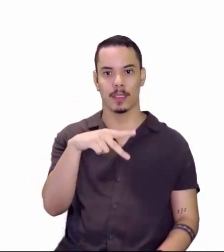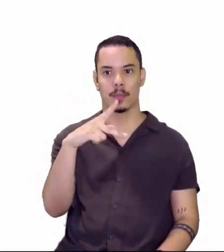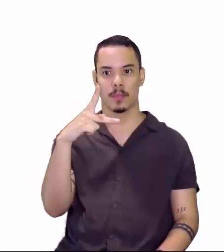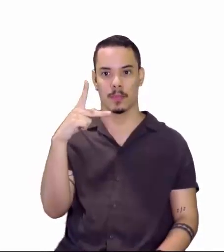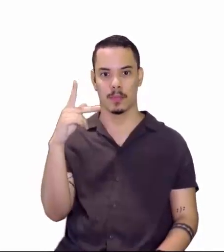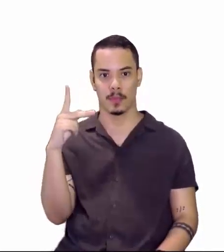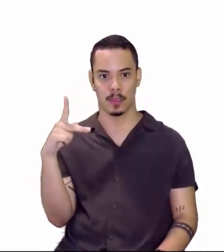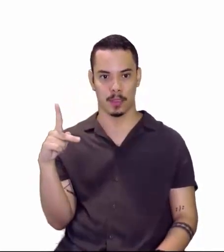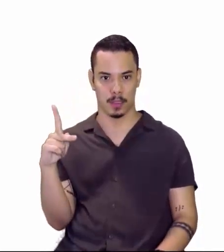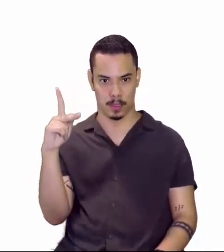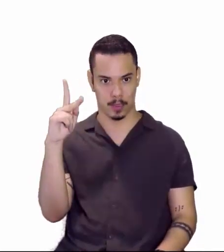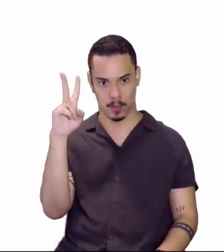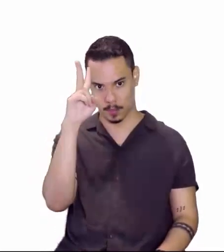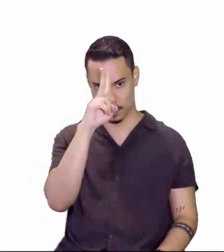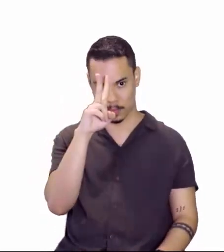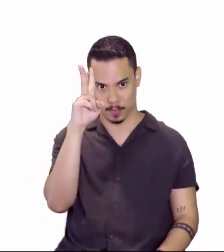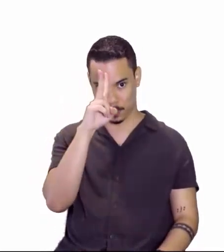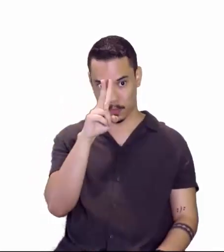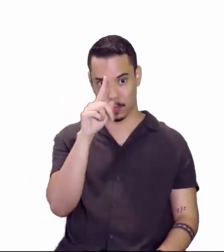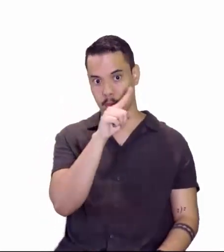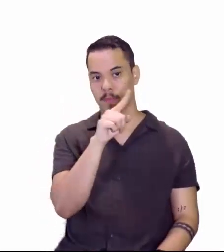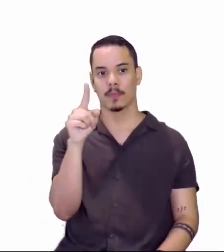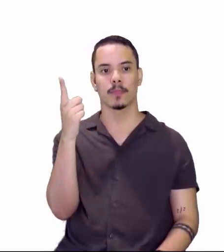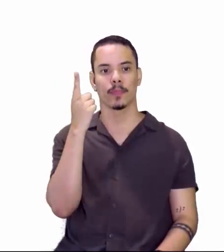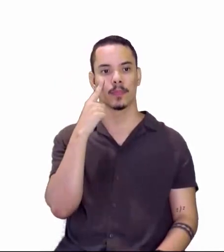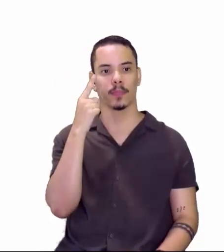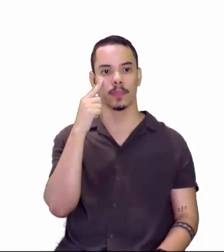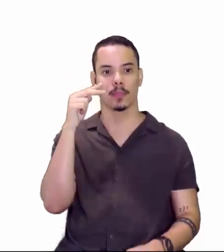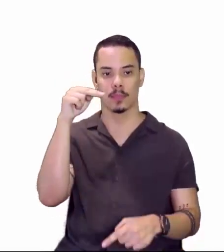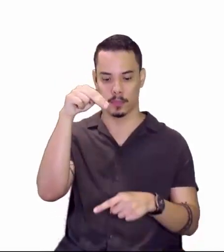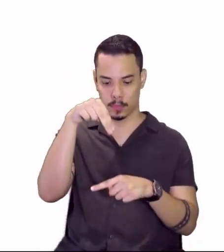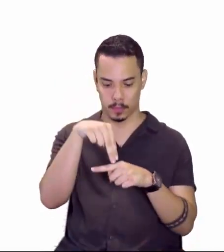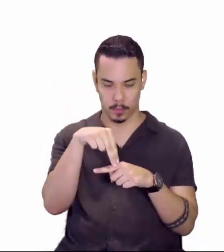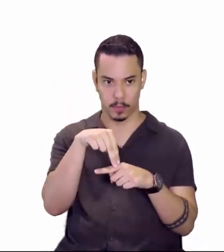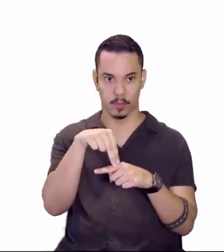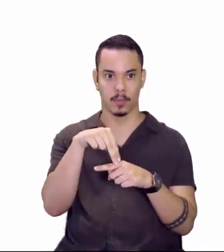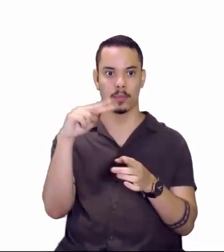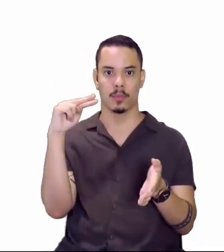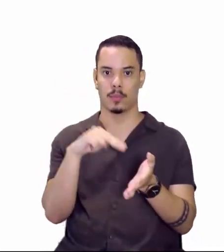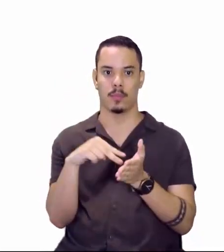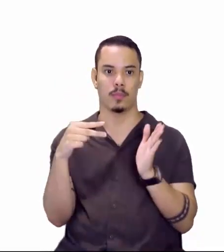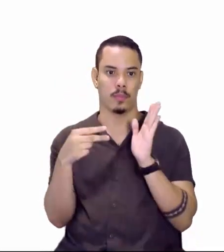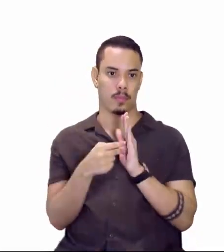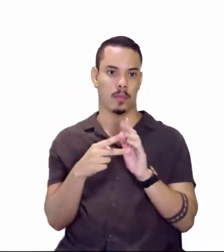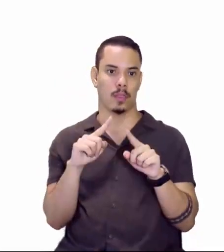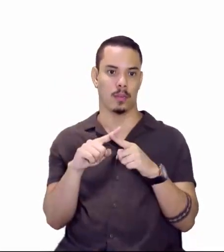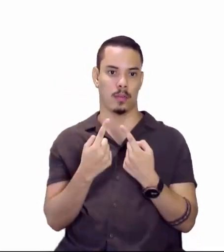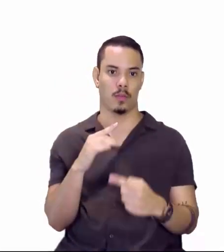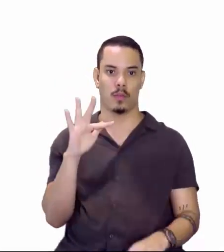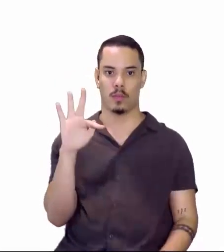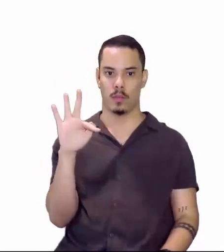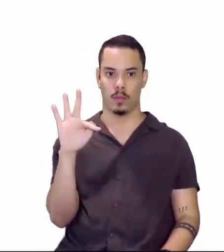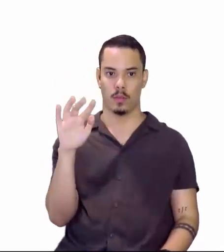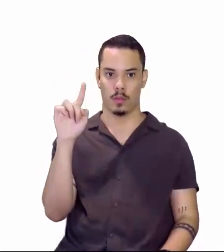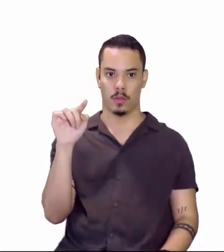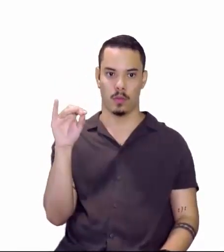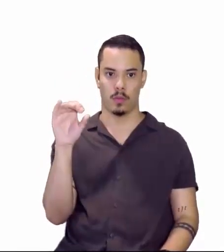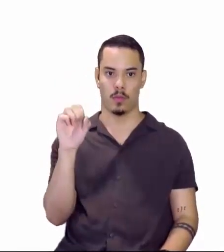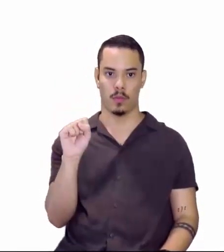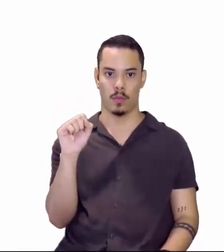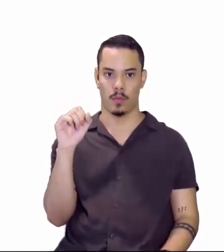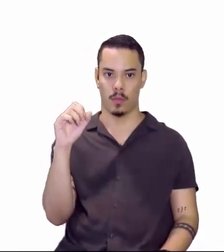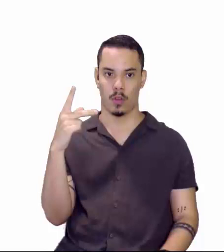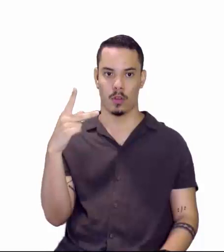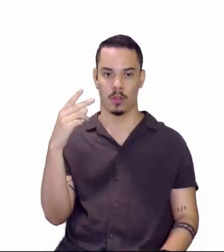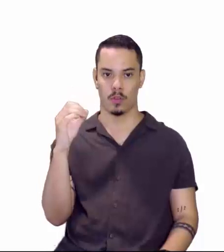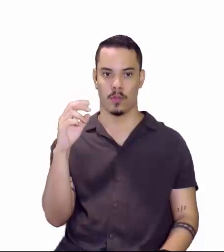não é isso? Você vê que o nitrogênio, o símbolo é N, mas o fósforo é P e